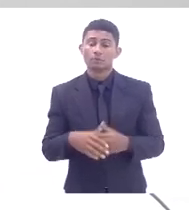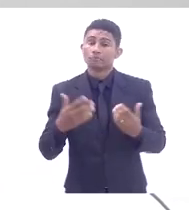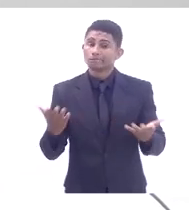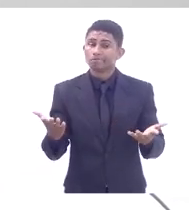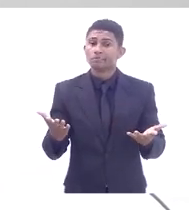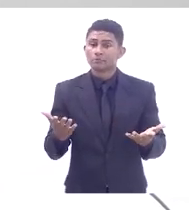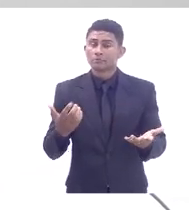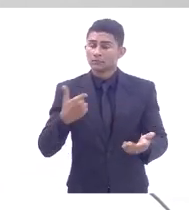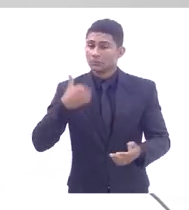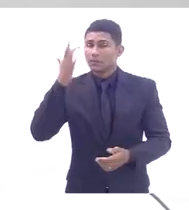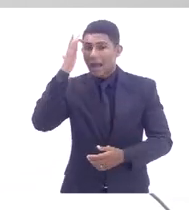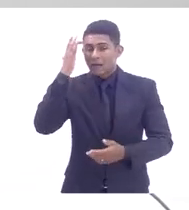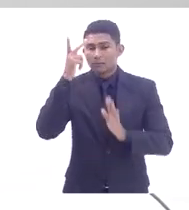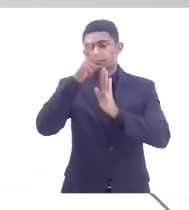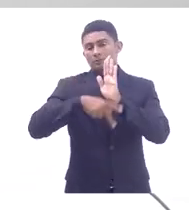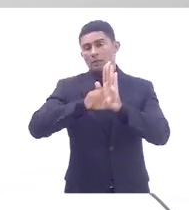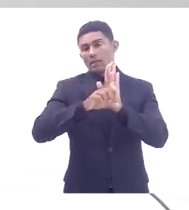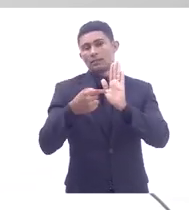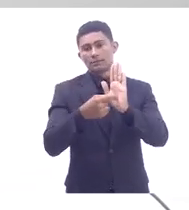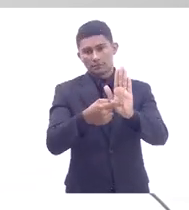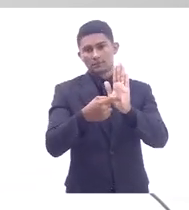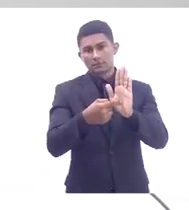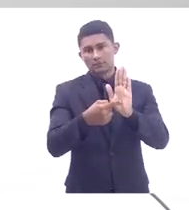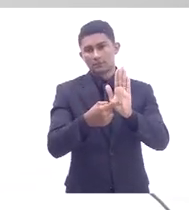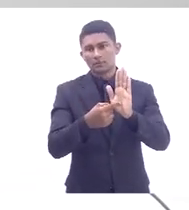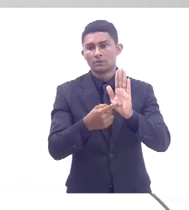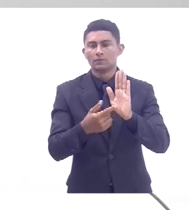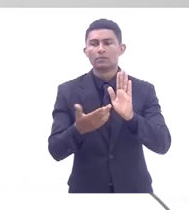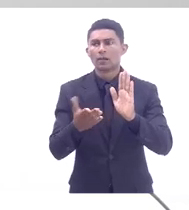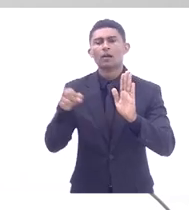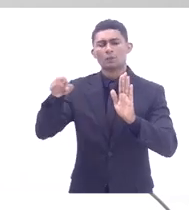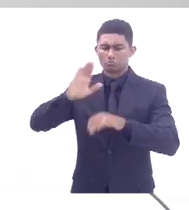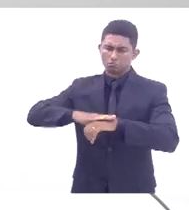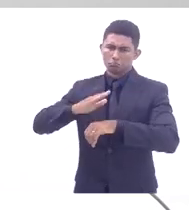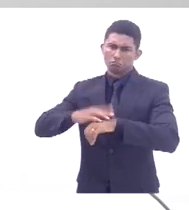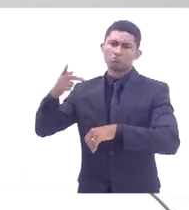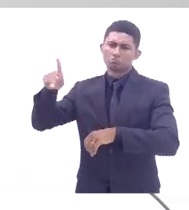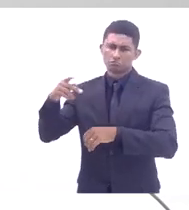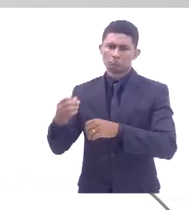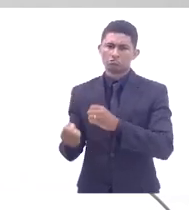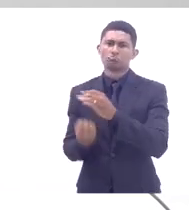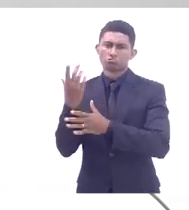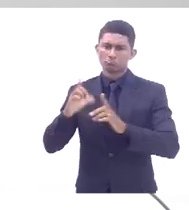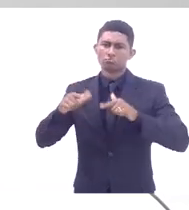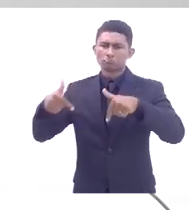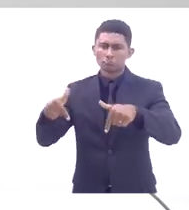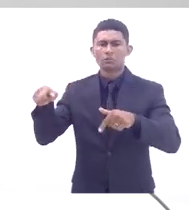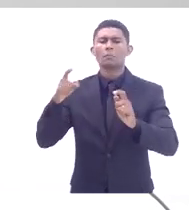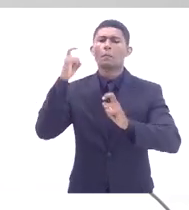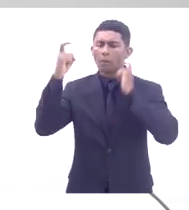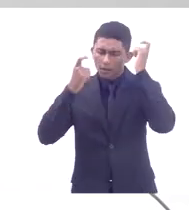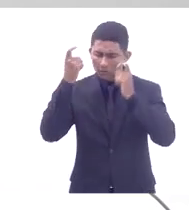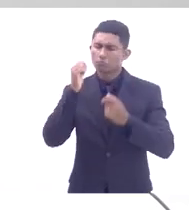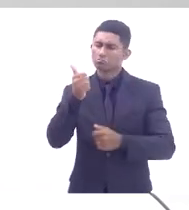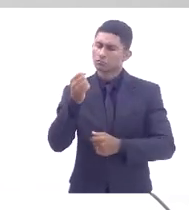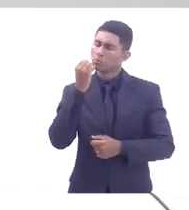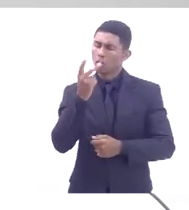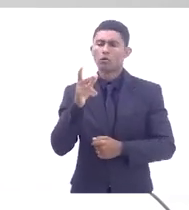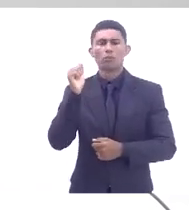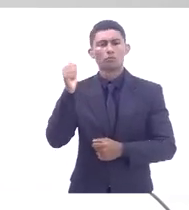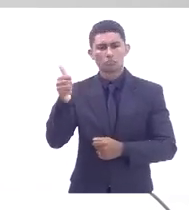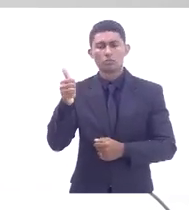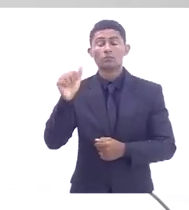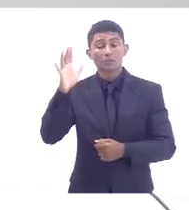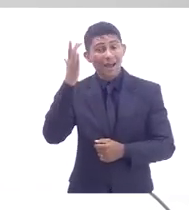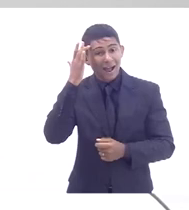praticados Então me parece que o projeto sem demérito da iniciativa do autor e sem fazer pouco caso da sua preocupação é com a matéria